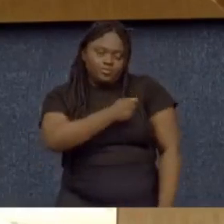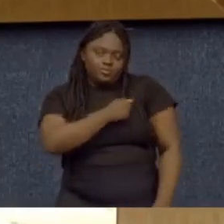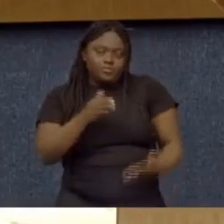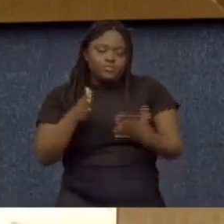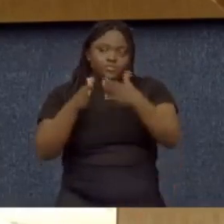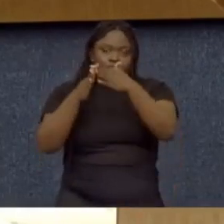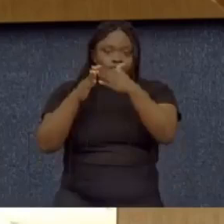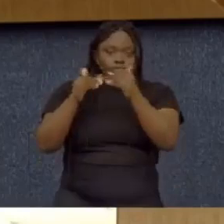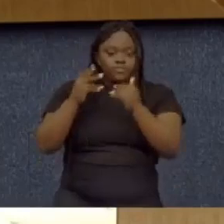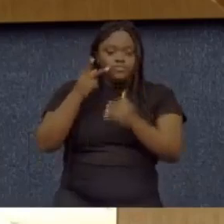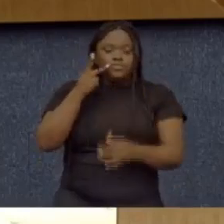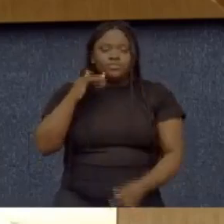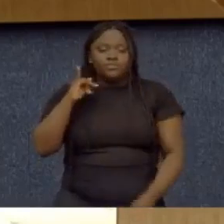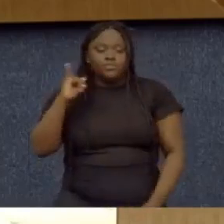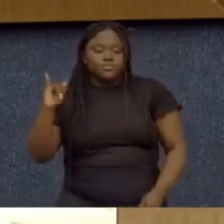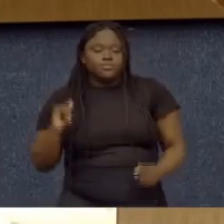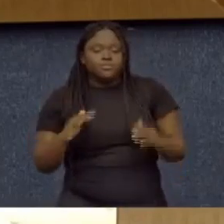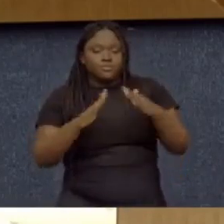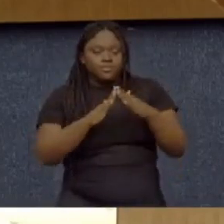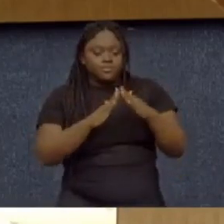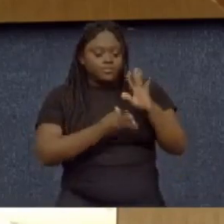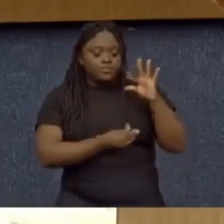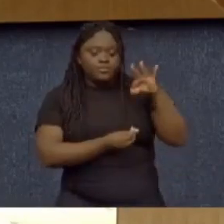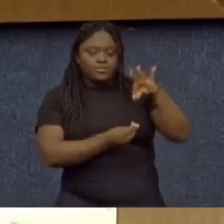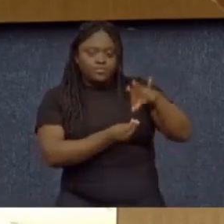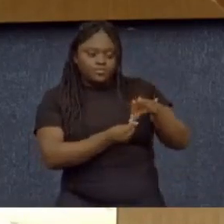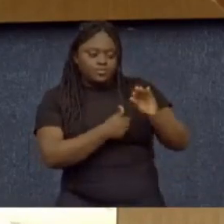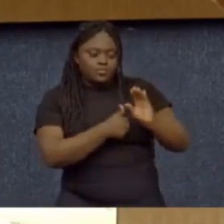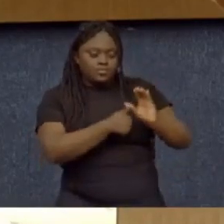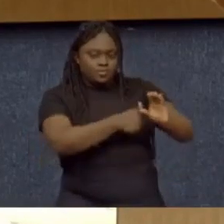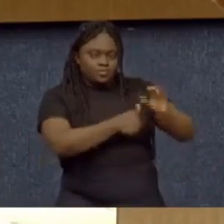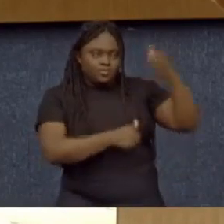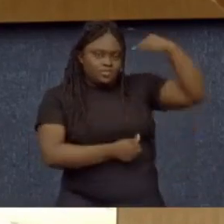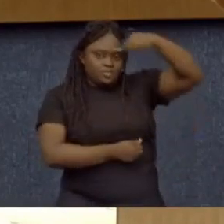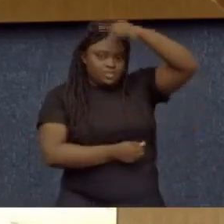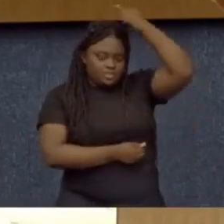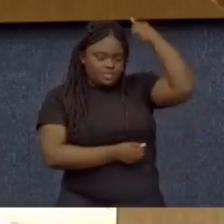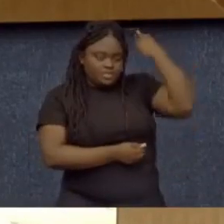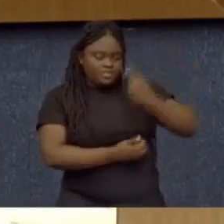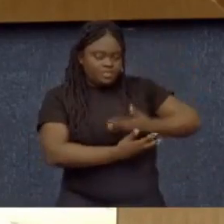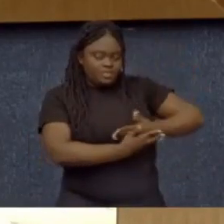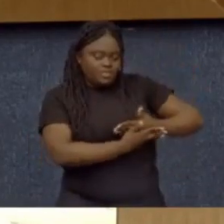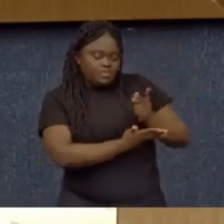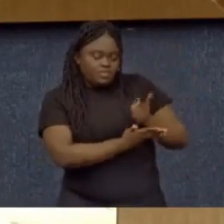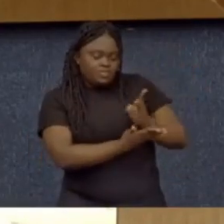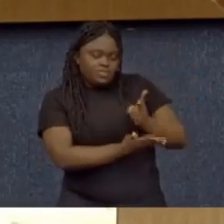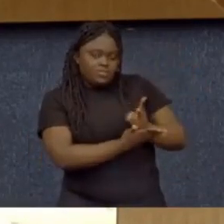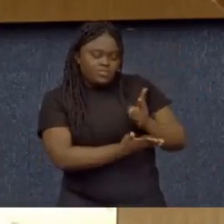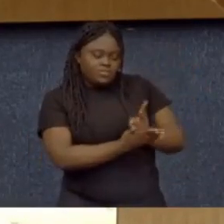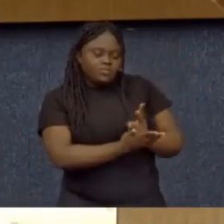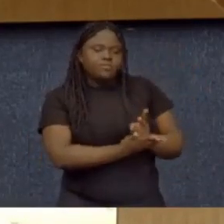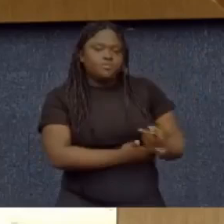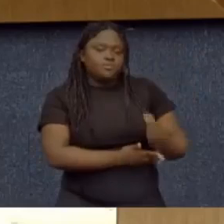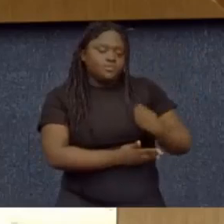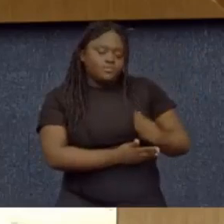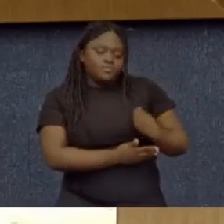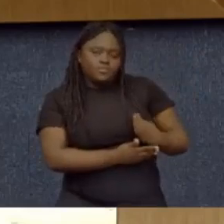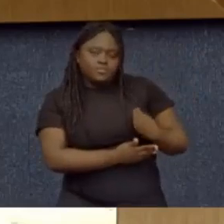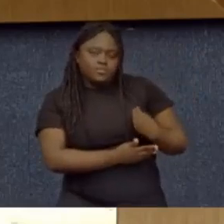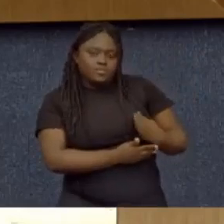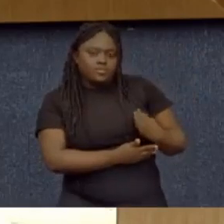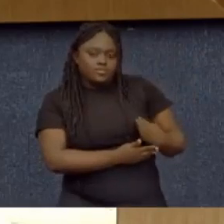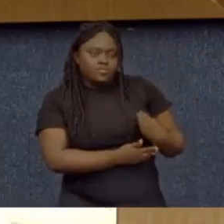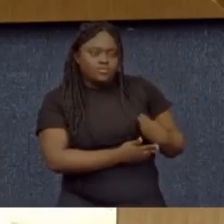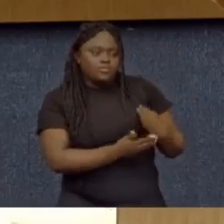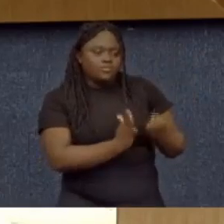Rogo ao Pai que a Casa Espírita Cristã Santo Agostinho continue sendo exemplo de vivência evangélica na vida de todos